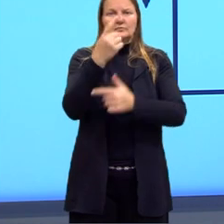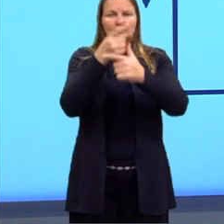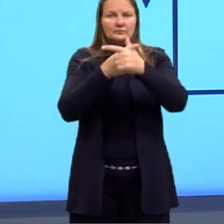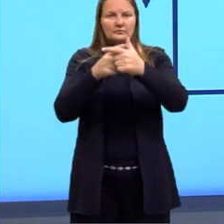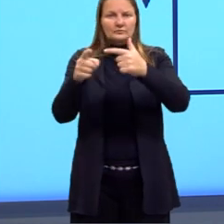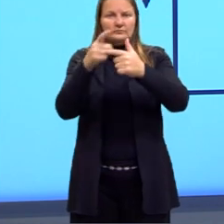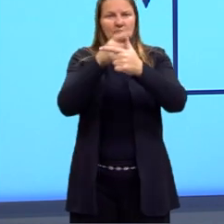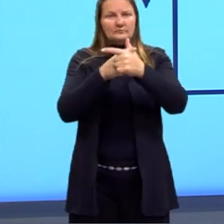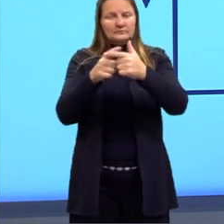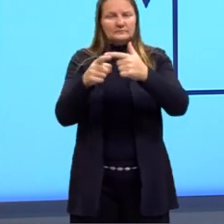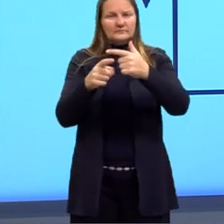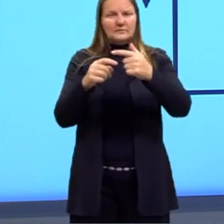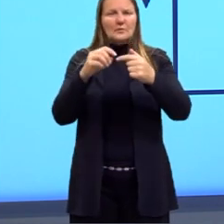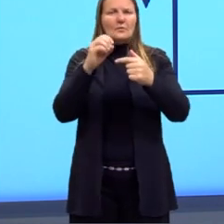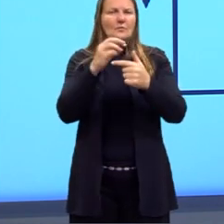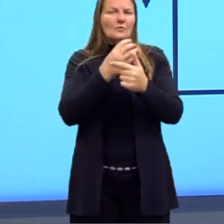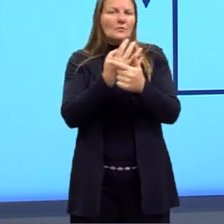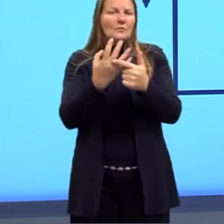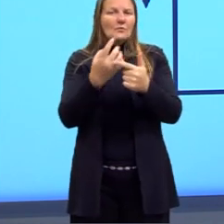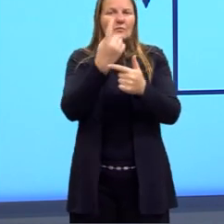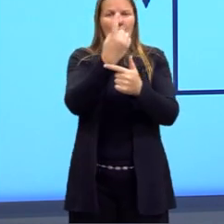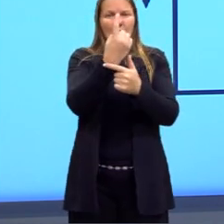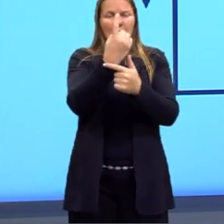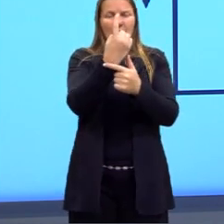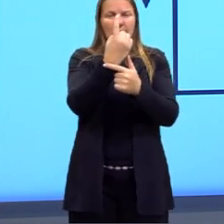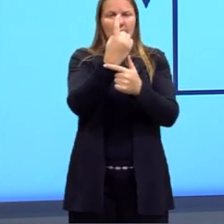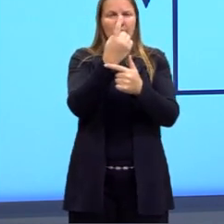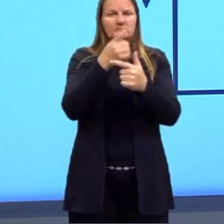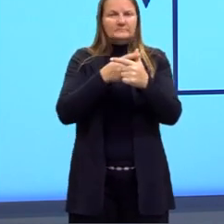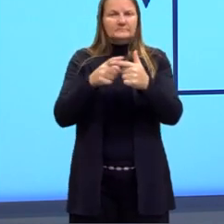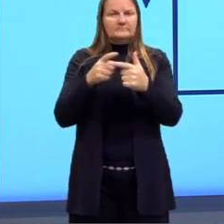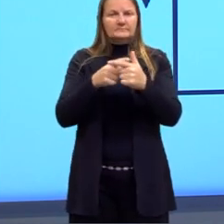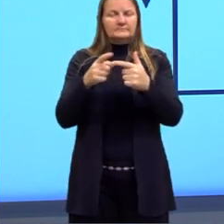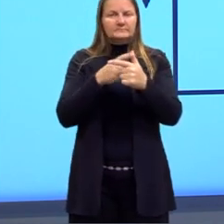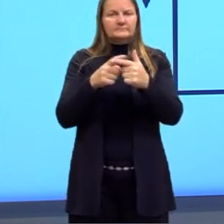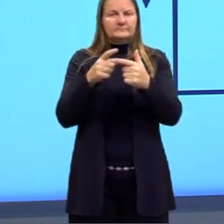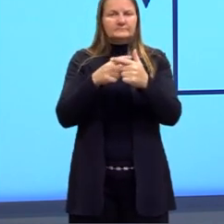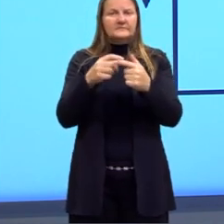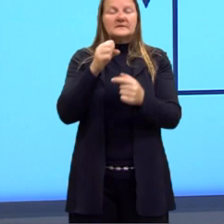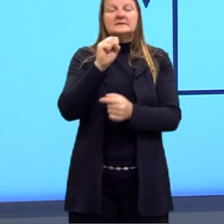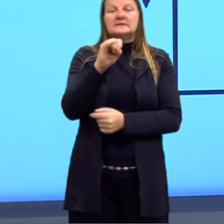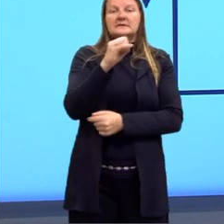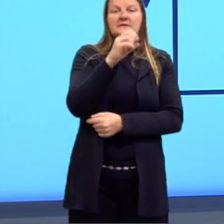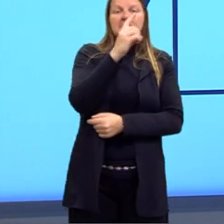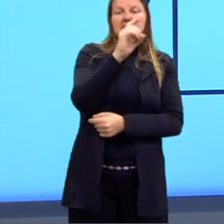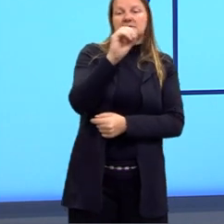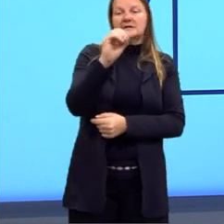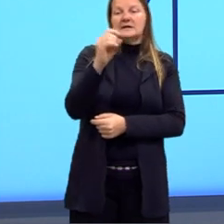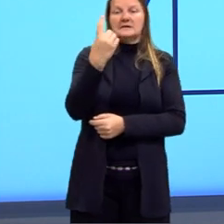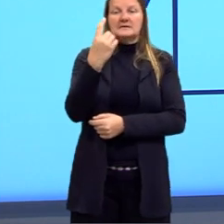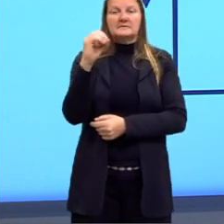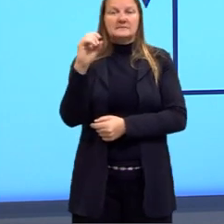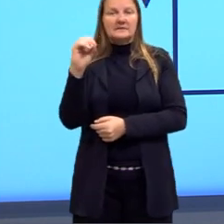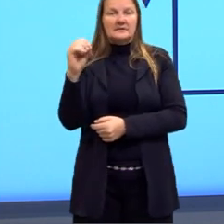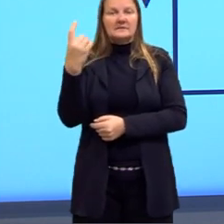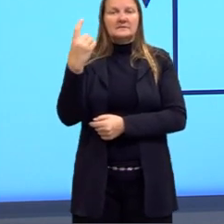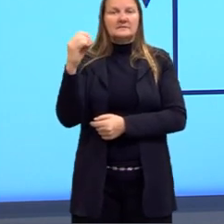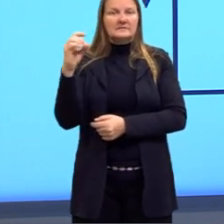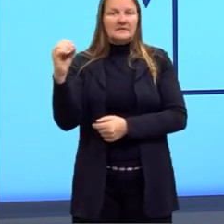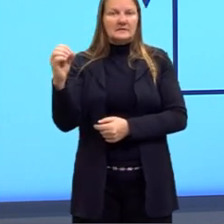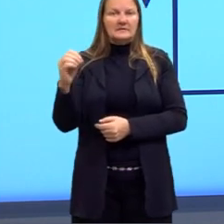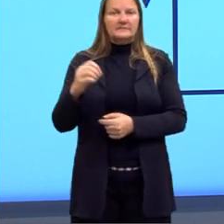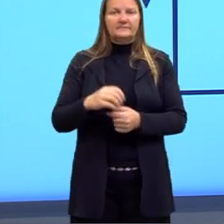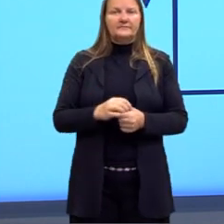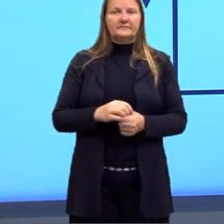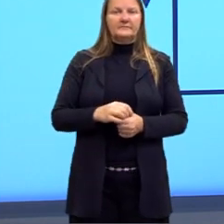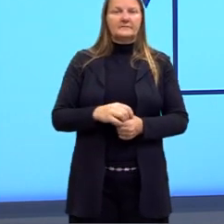dividir né o valor dessa resistência de uma tá importante isso então se as três foram e sem né você vai usar